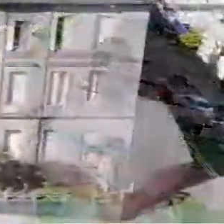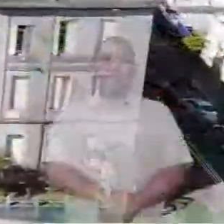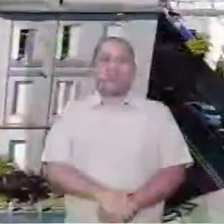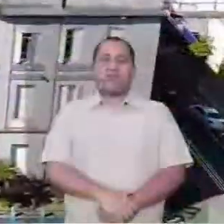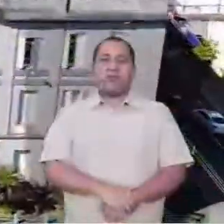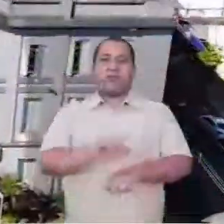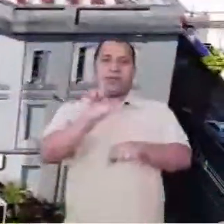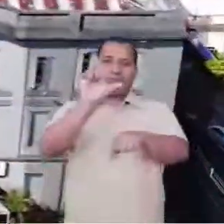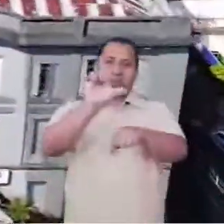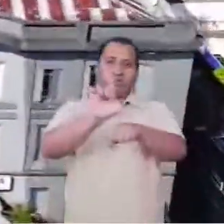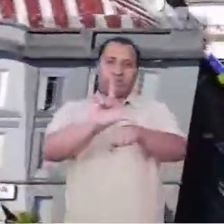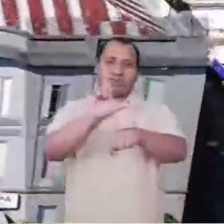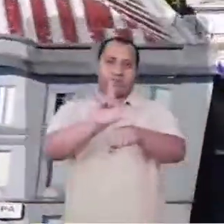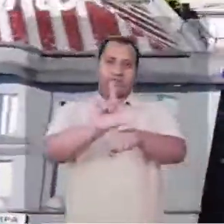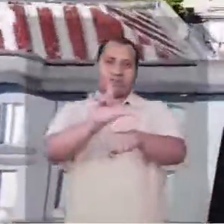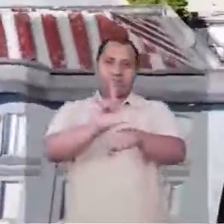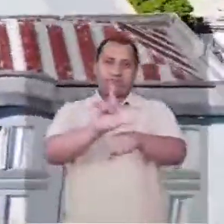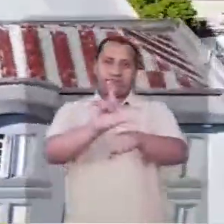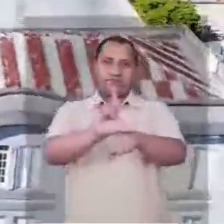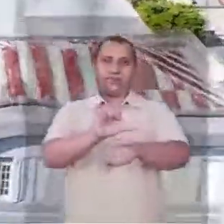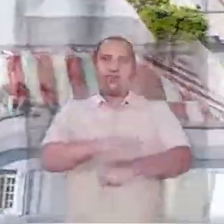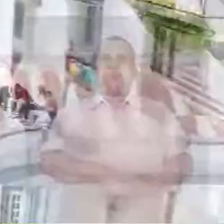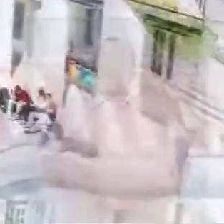Santana do Livramento.